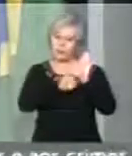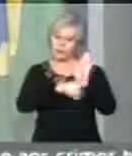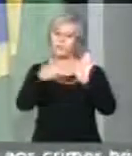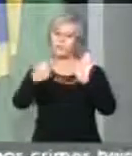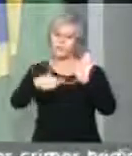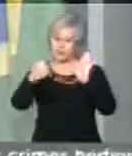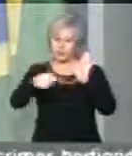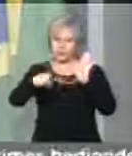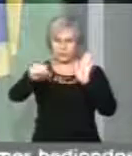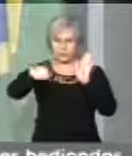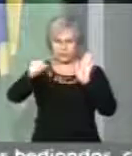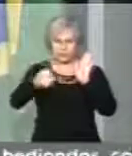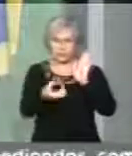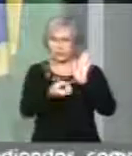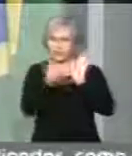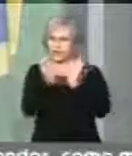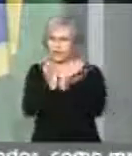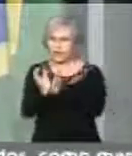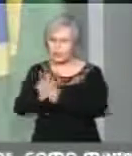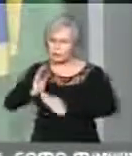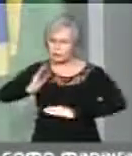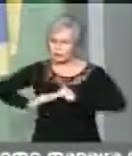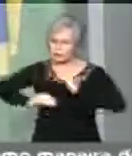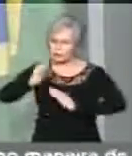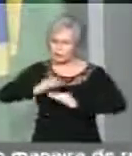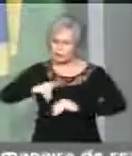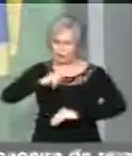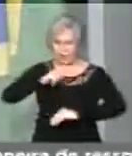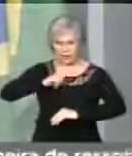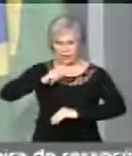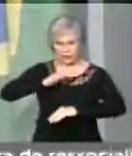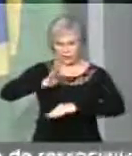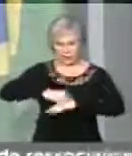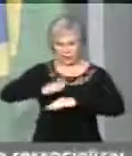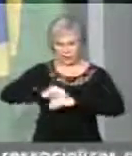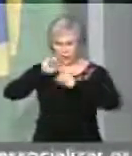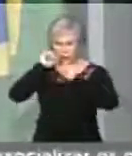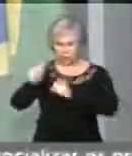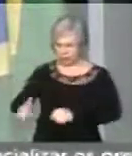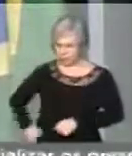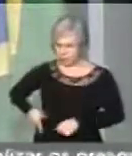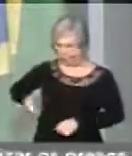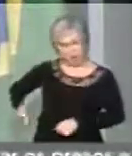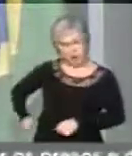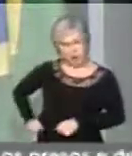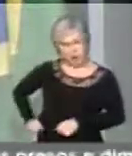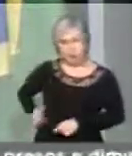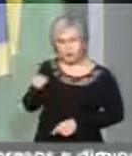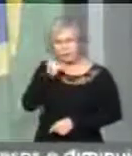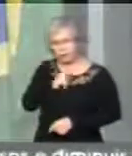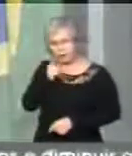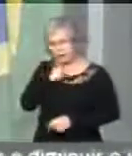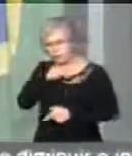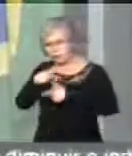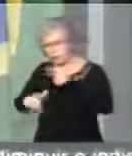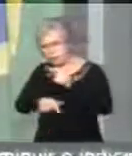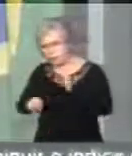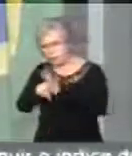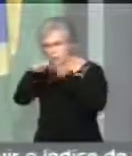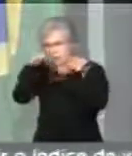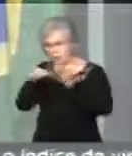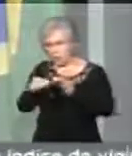deixar esses profissionais poder ter o seu porte de arma para poder exercer a sua função com